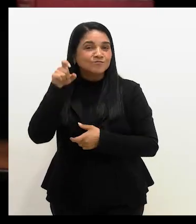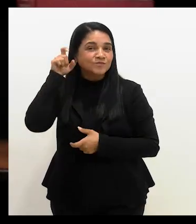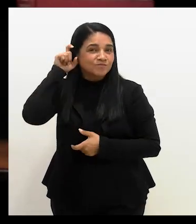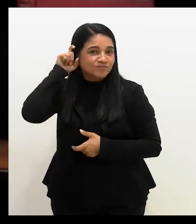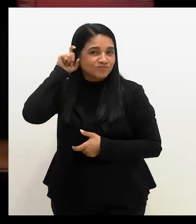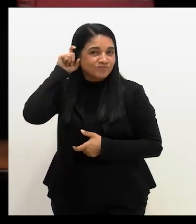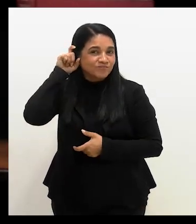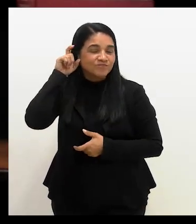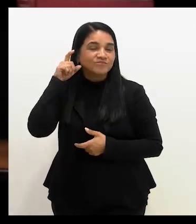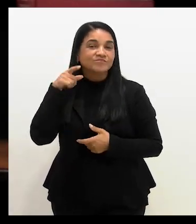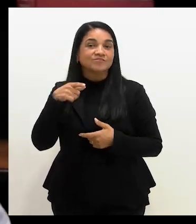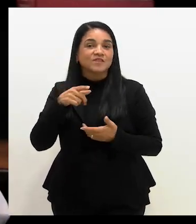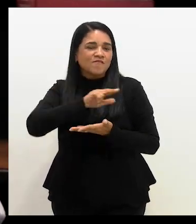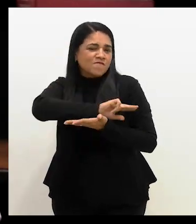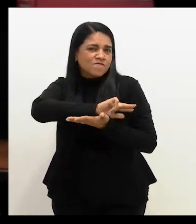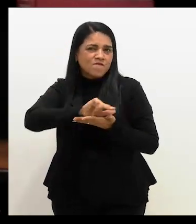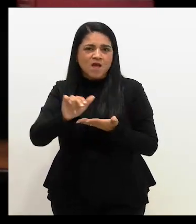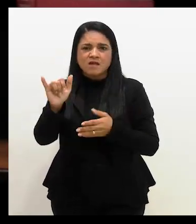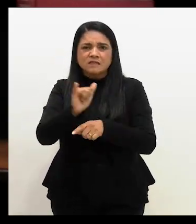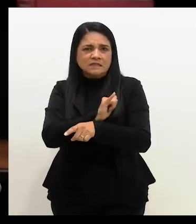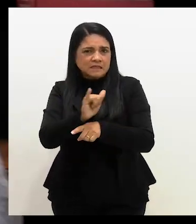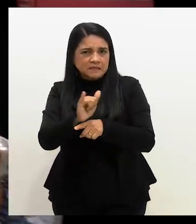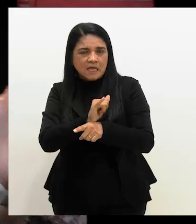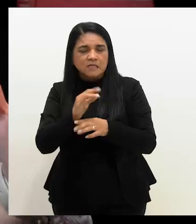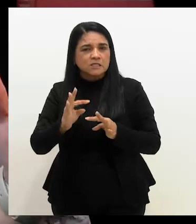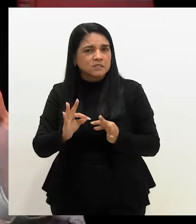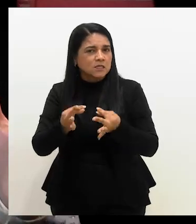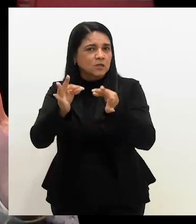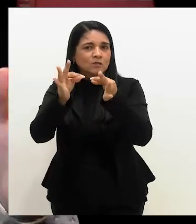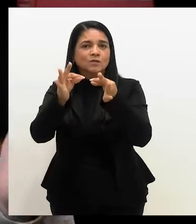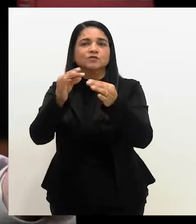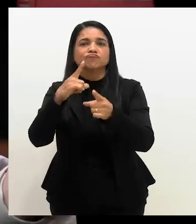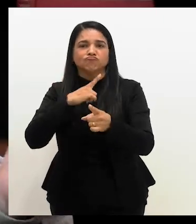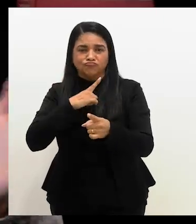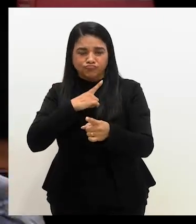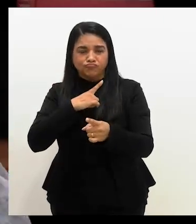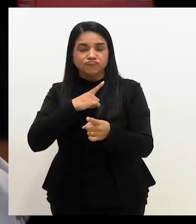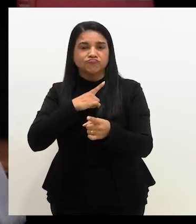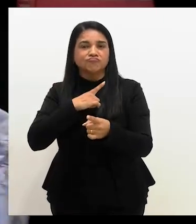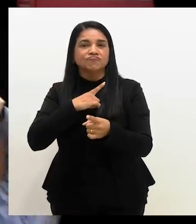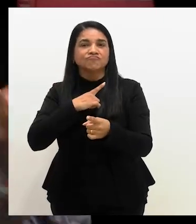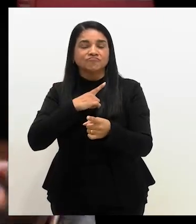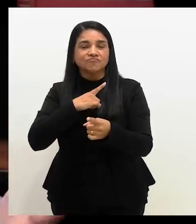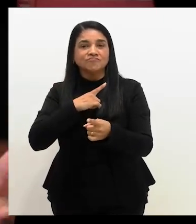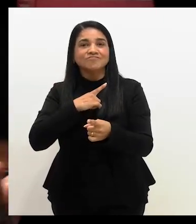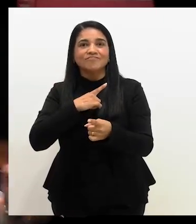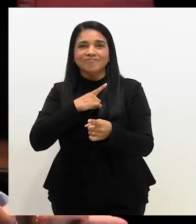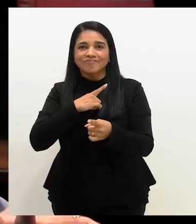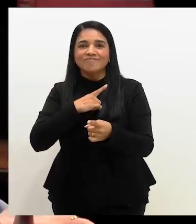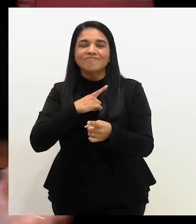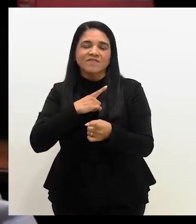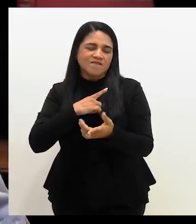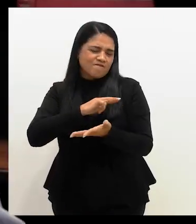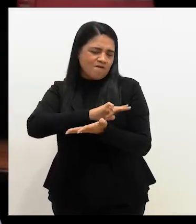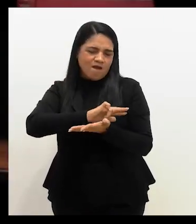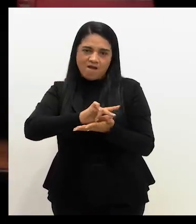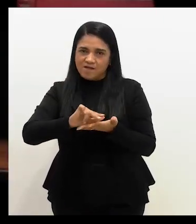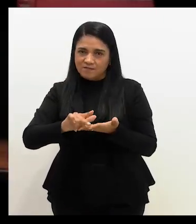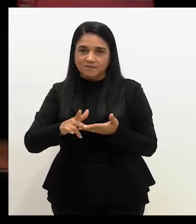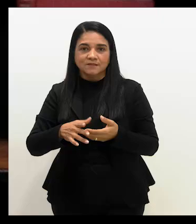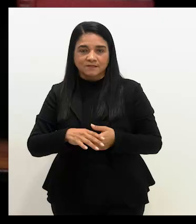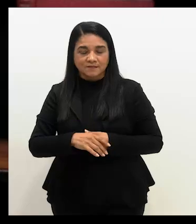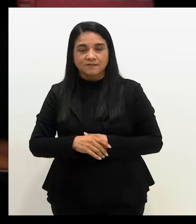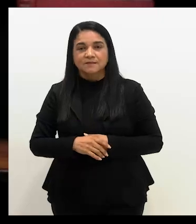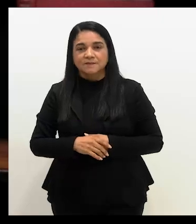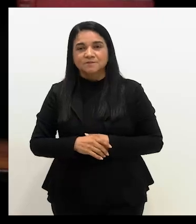do teu aparelho auditivo. Então, assim, a gama de chances tecnológicas, de alternativas que a gente tem é